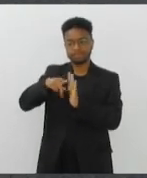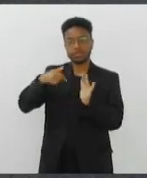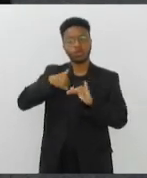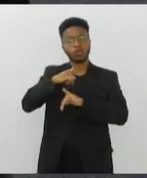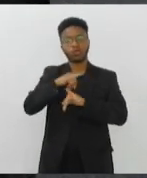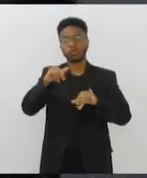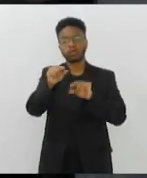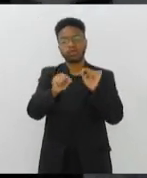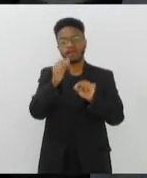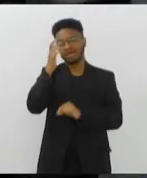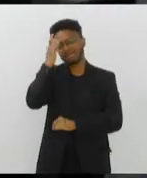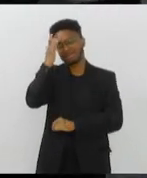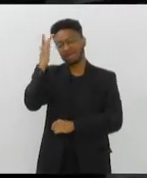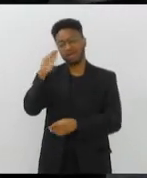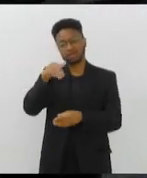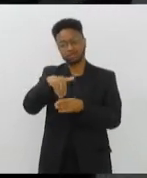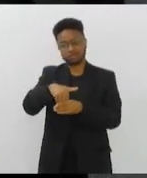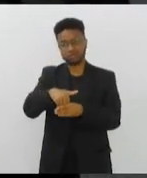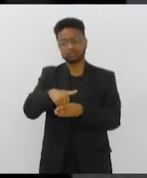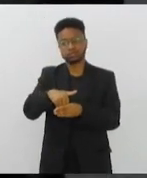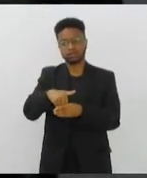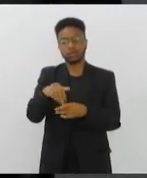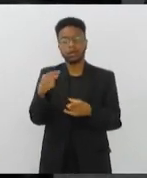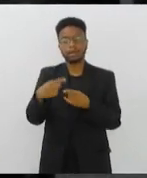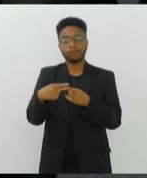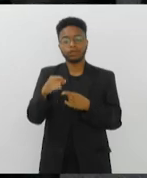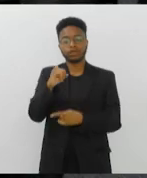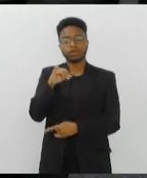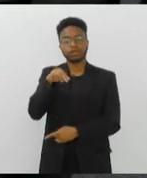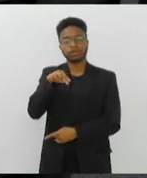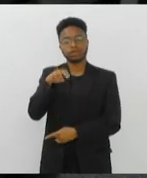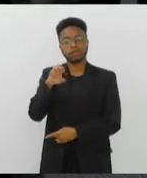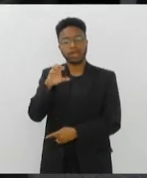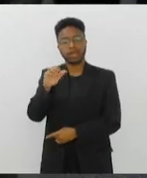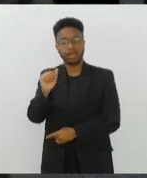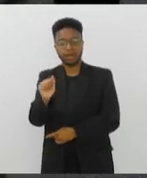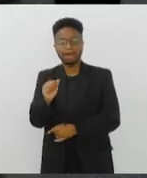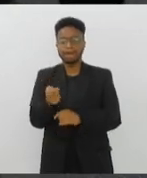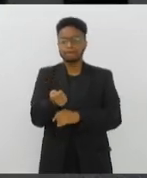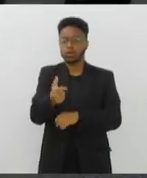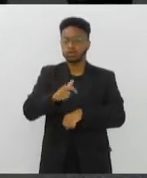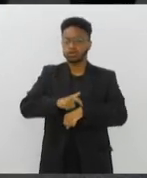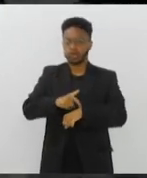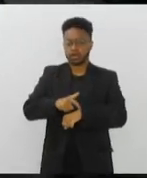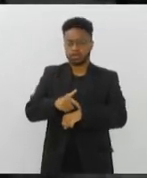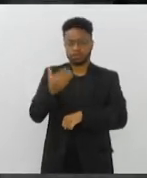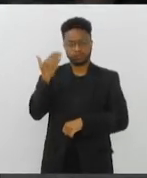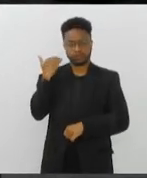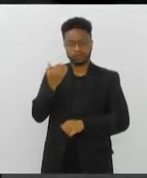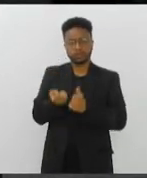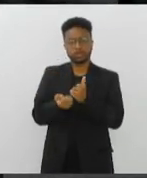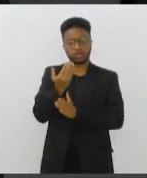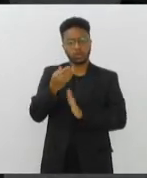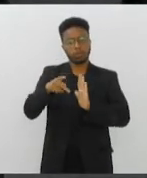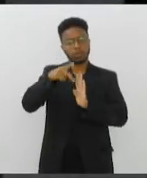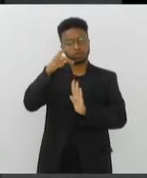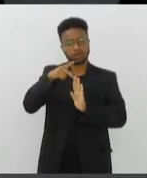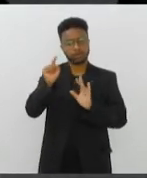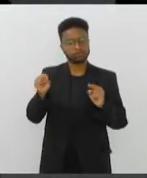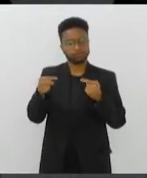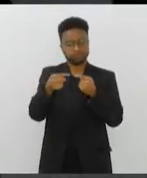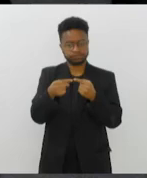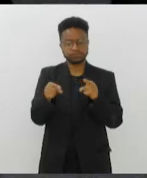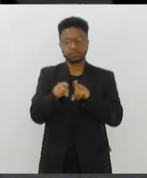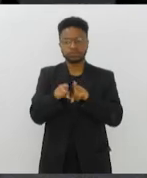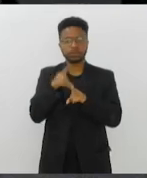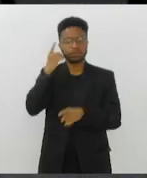muito fácil de ser votado, porque o INEA recentemente publicou uma portaria no mesmo sentido. E o